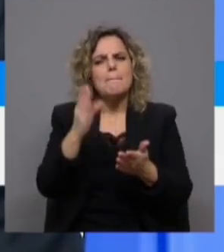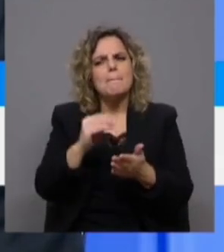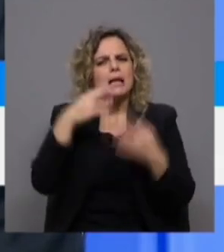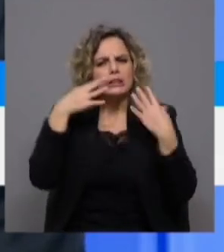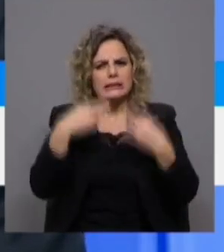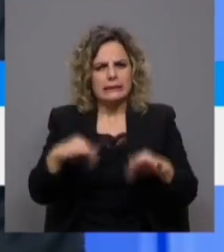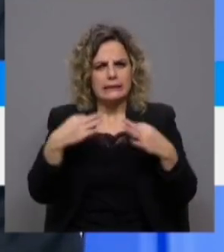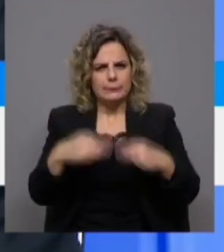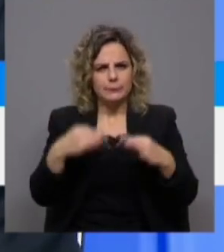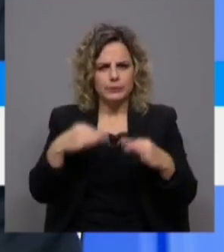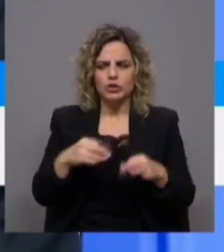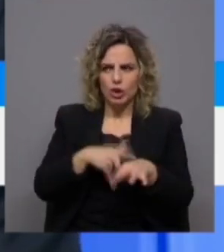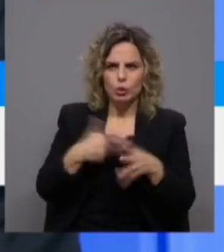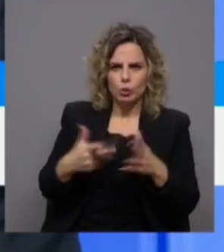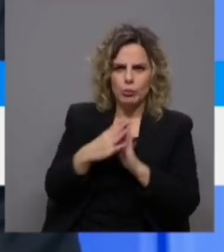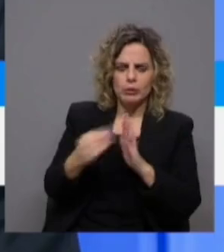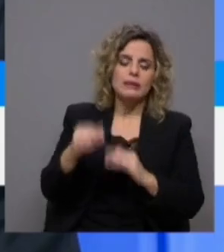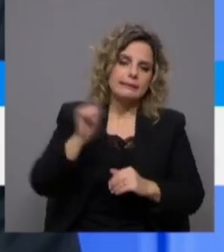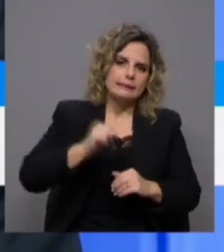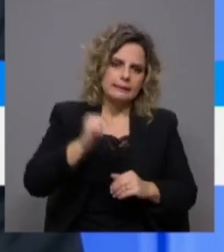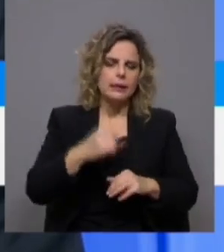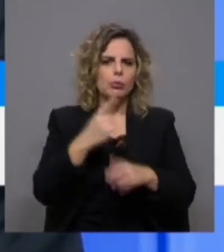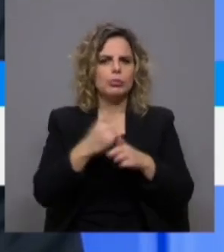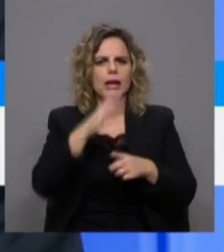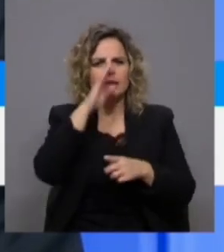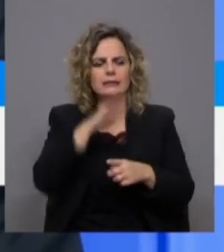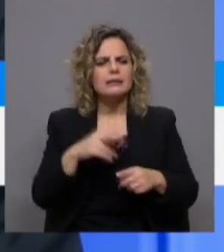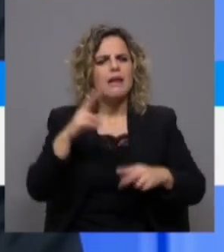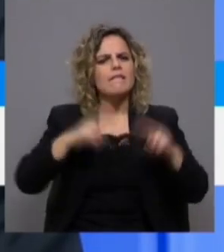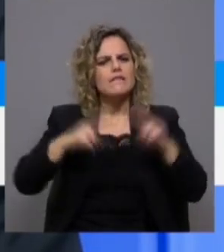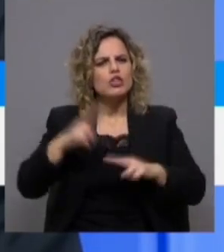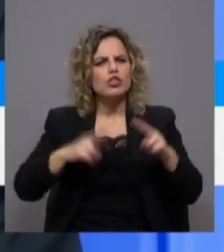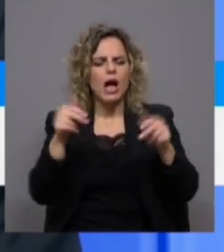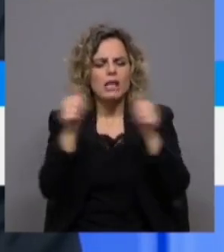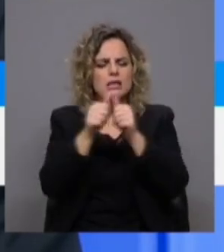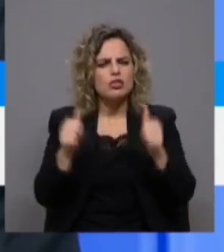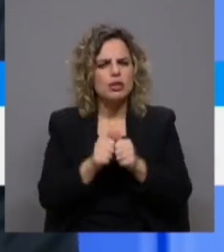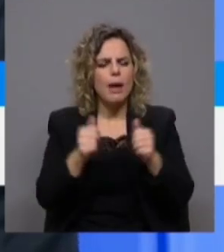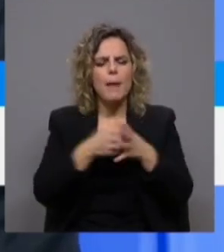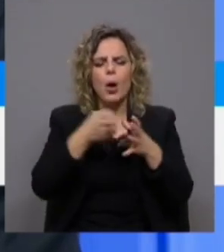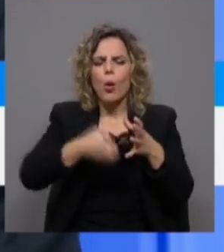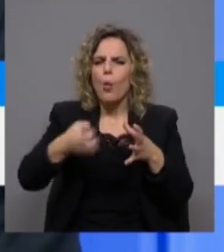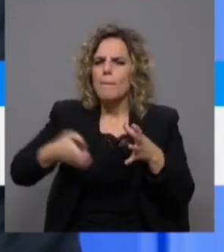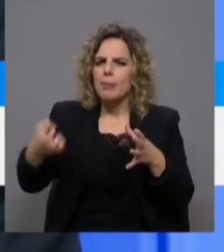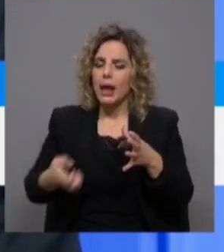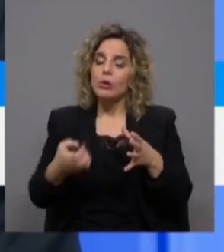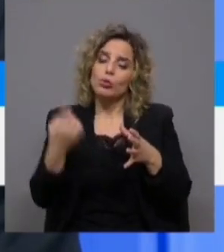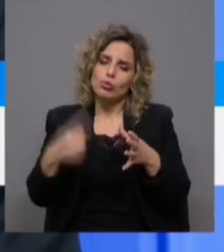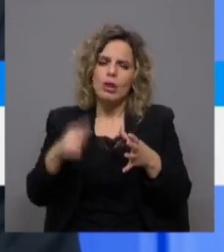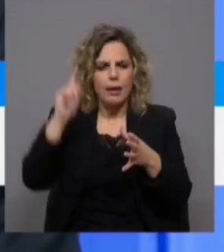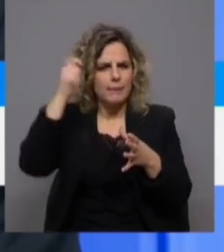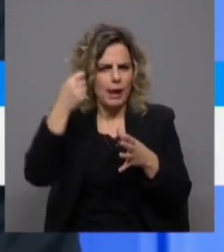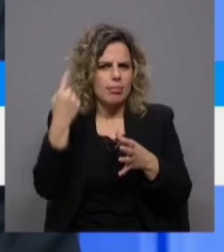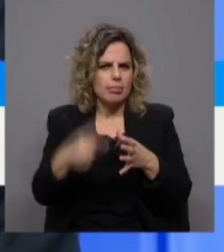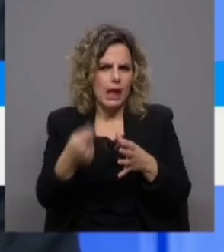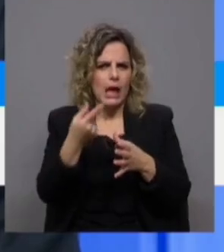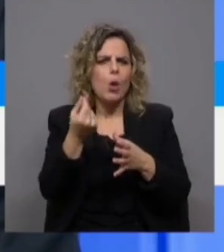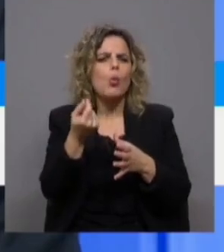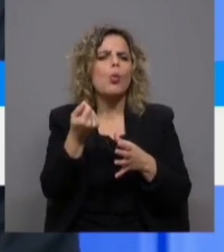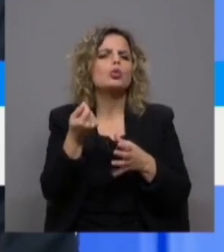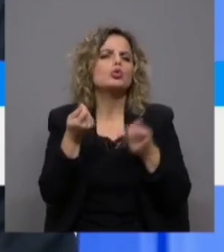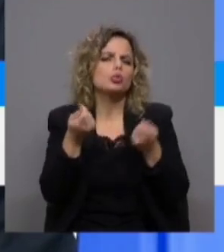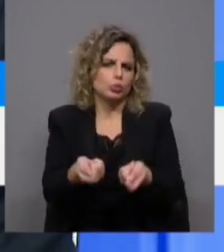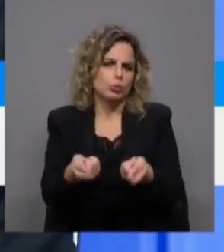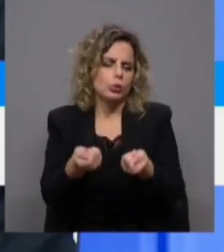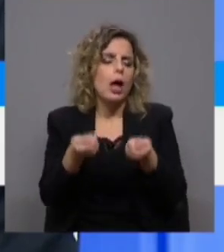modelo assim porque uma máquina fiscal demasiado complexa e o seu as células e as Complex tem o próprio custo e tem um custo não